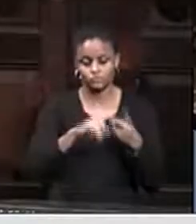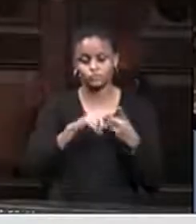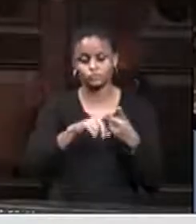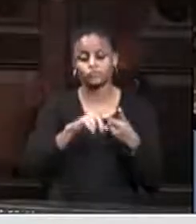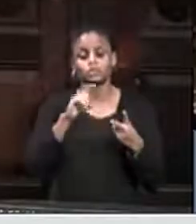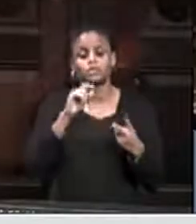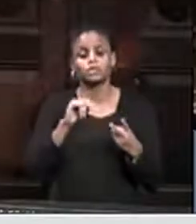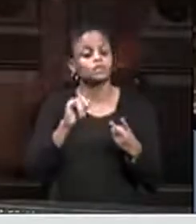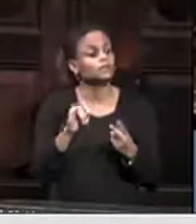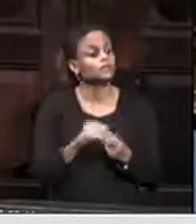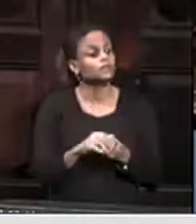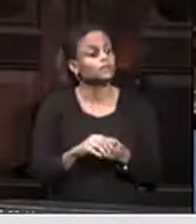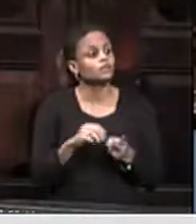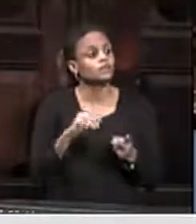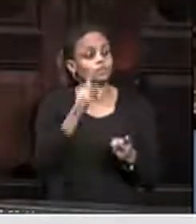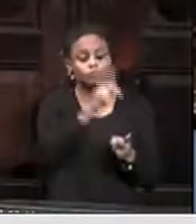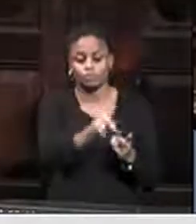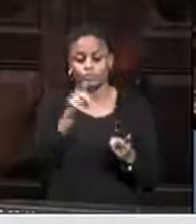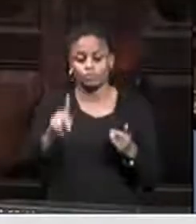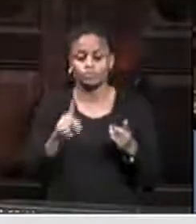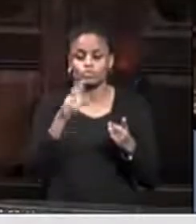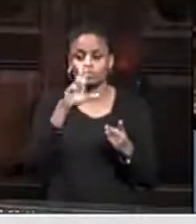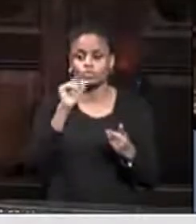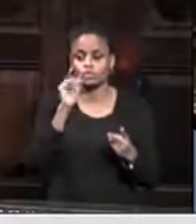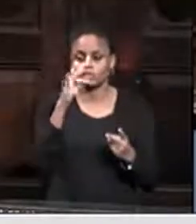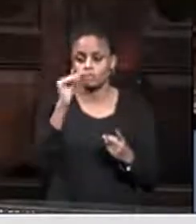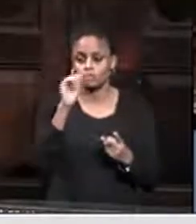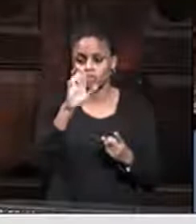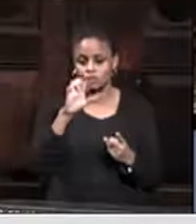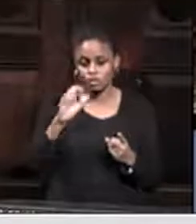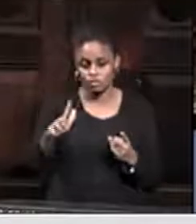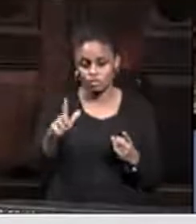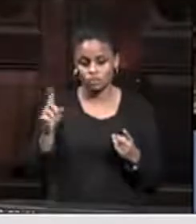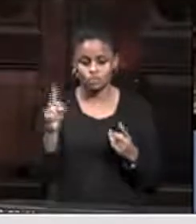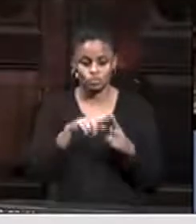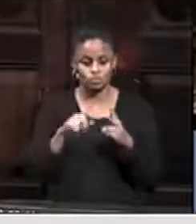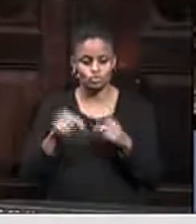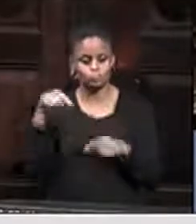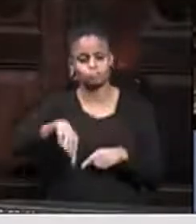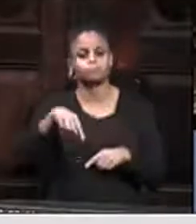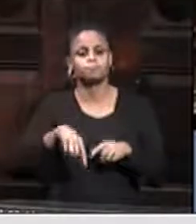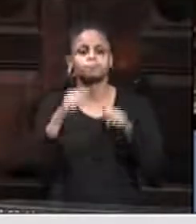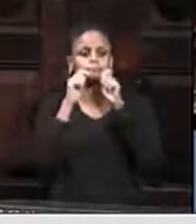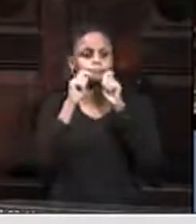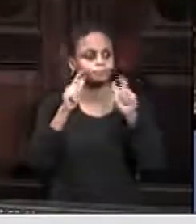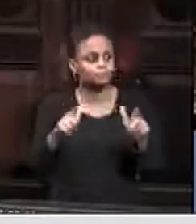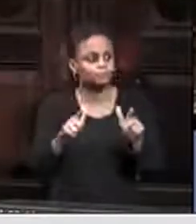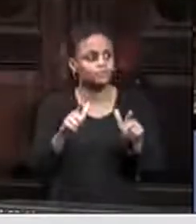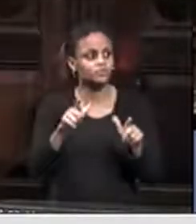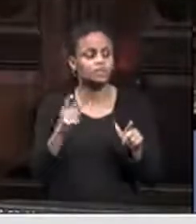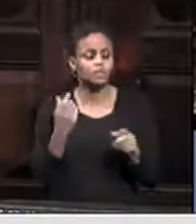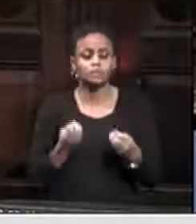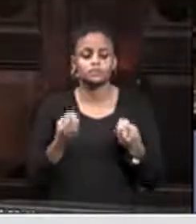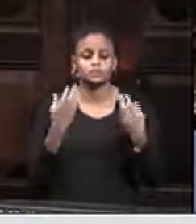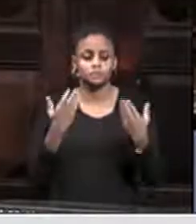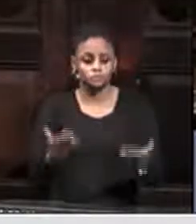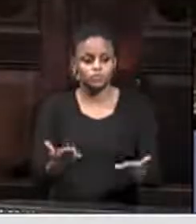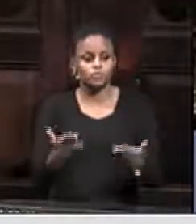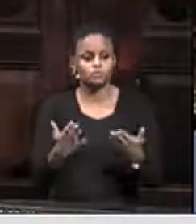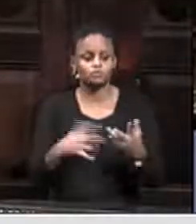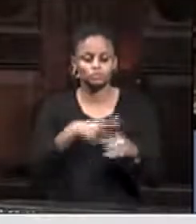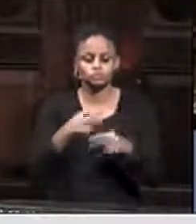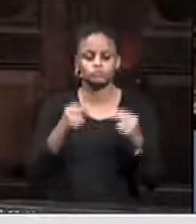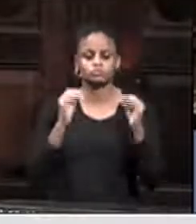Rio de Janeiro, IFRJ, o professor Rafael Almada, que estarão presentes e receberão, inclusive, uma comenda desta casa.